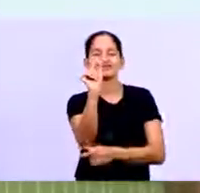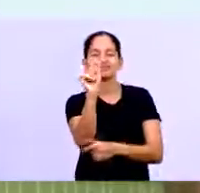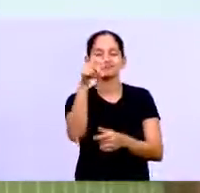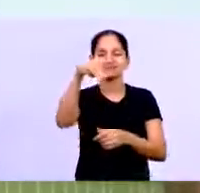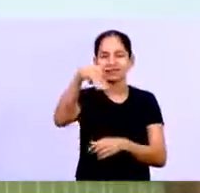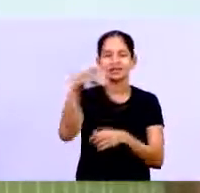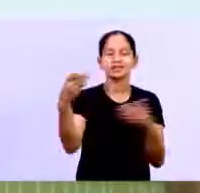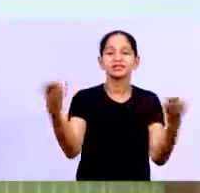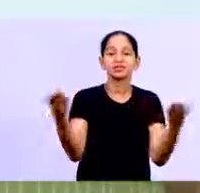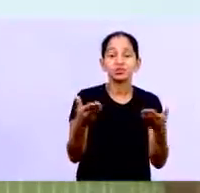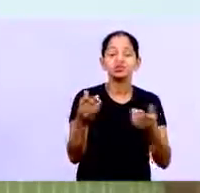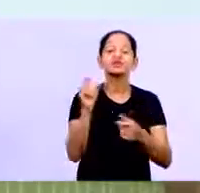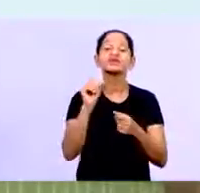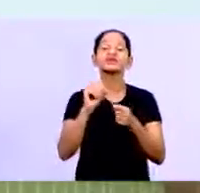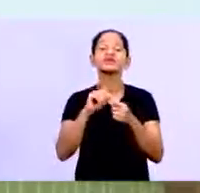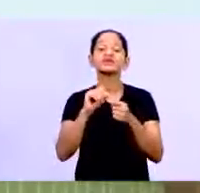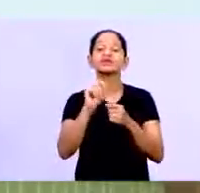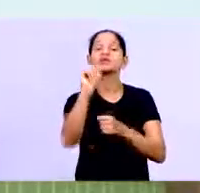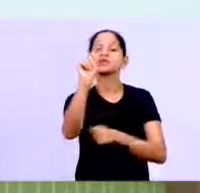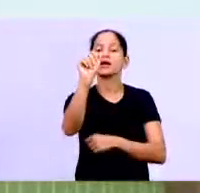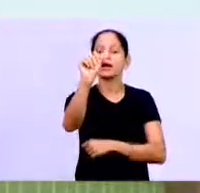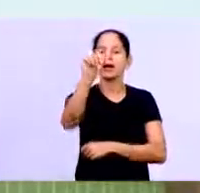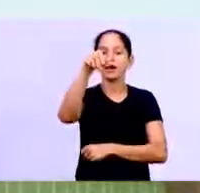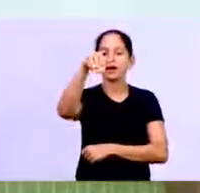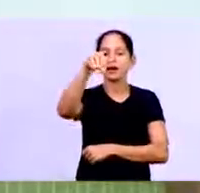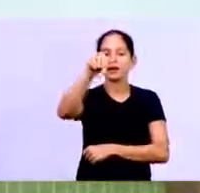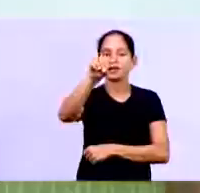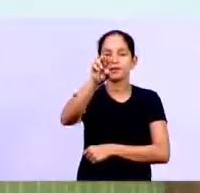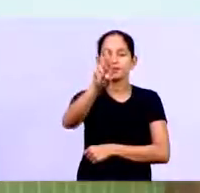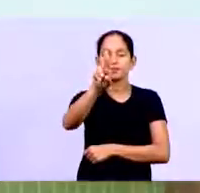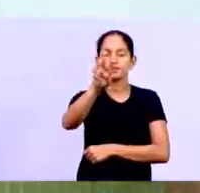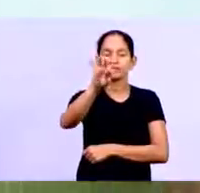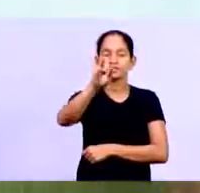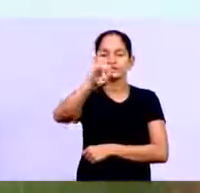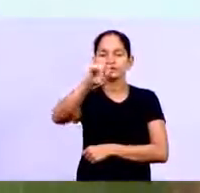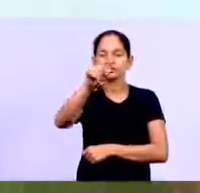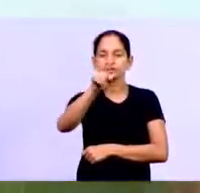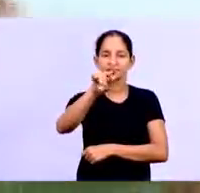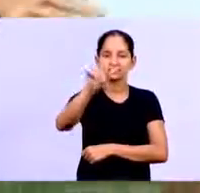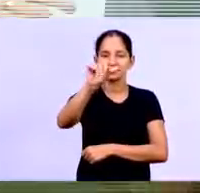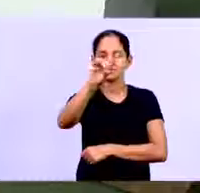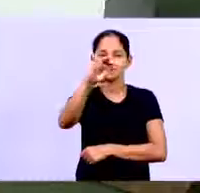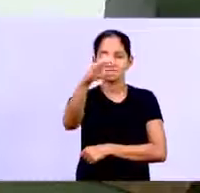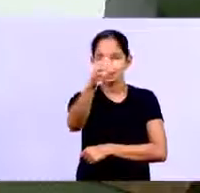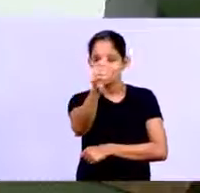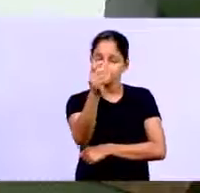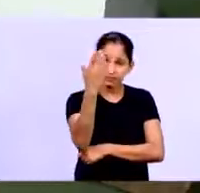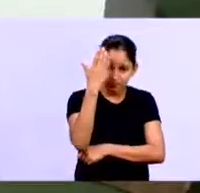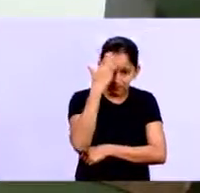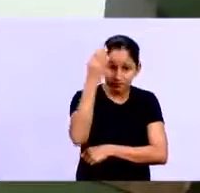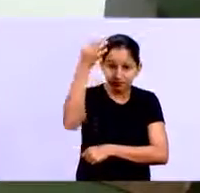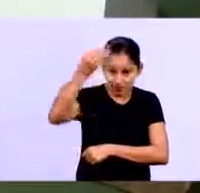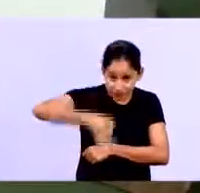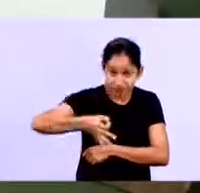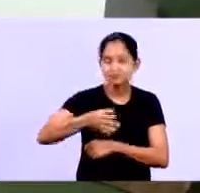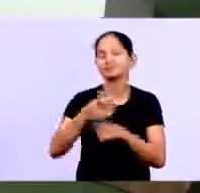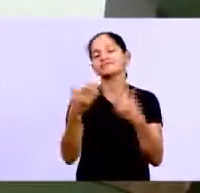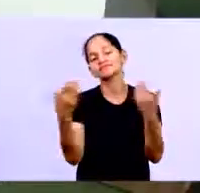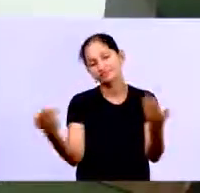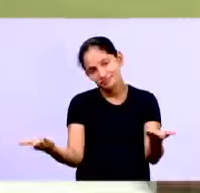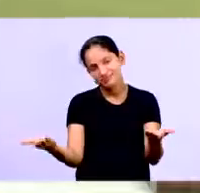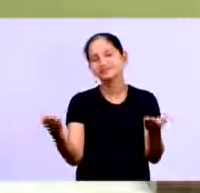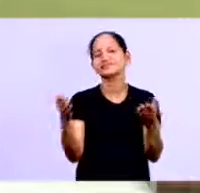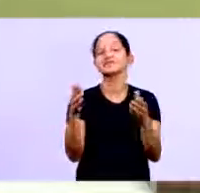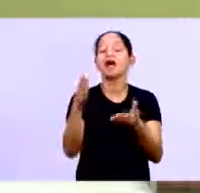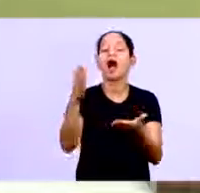hoje nós vamos trabalhar amortização, vários tipos de amortização durante essa aula. Certo, Rafael? Certo. Vamos... Hoje